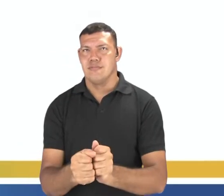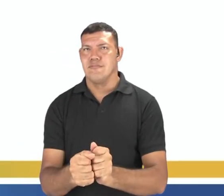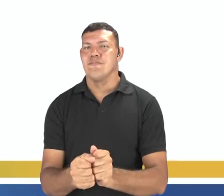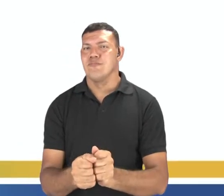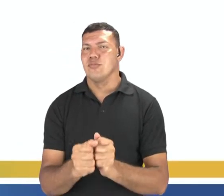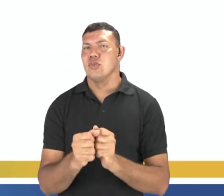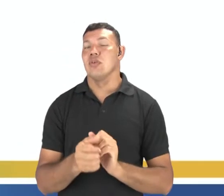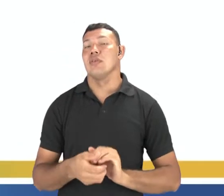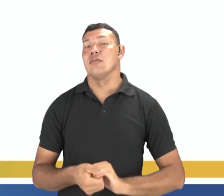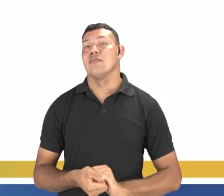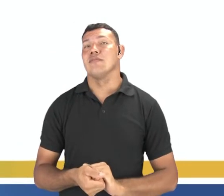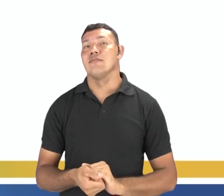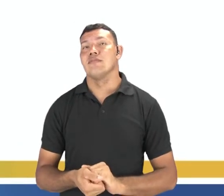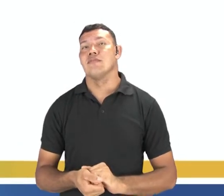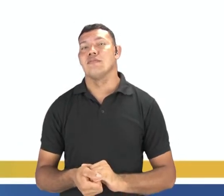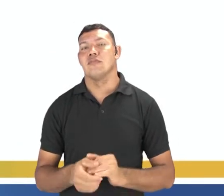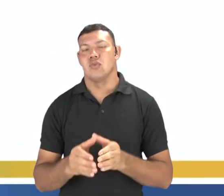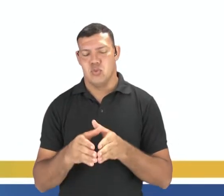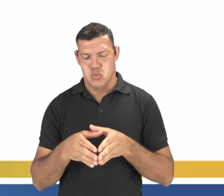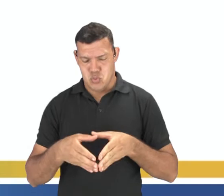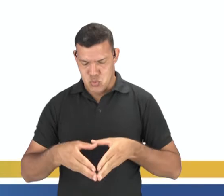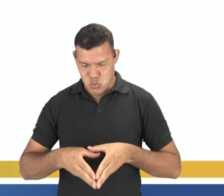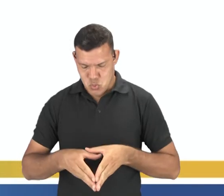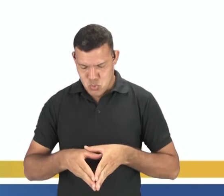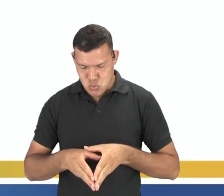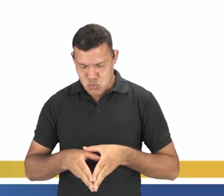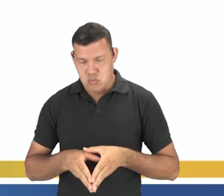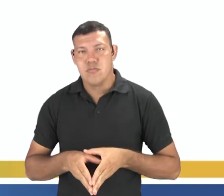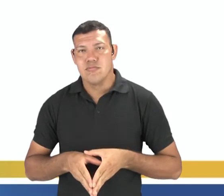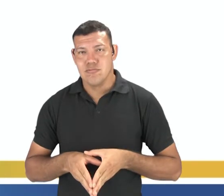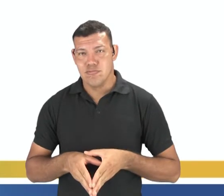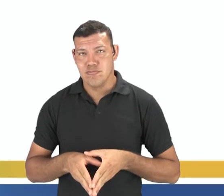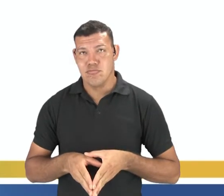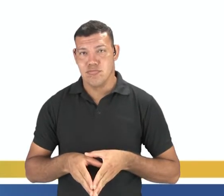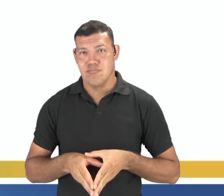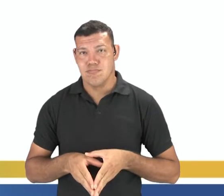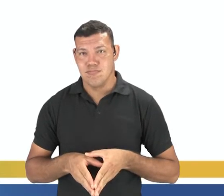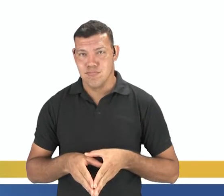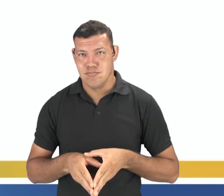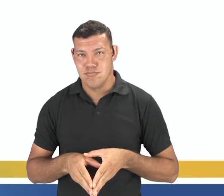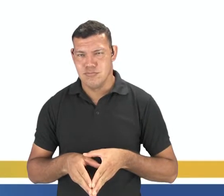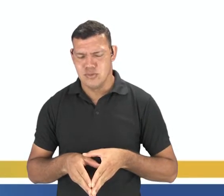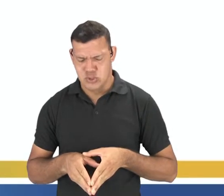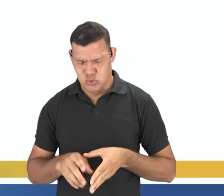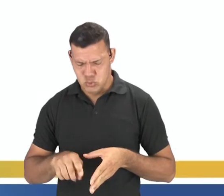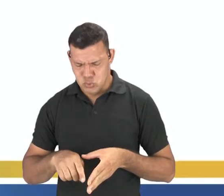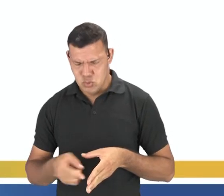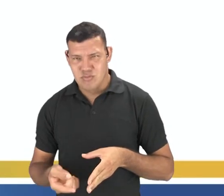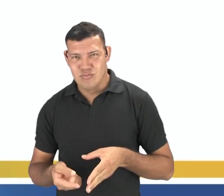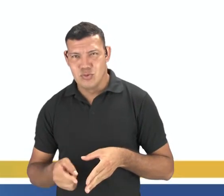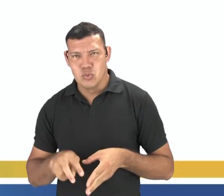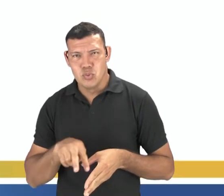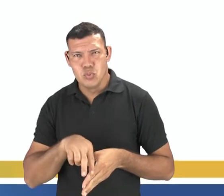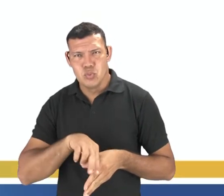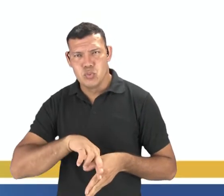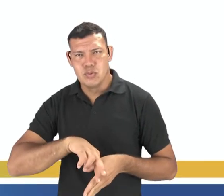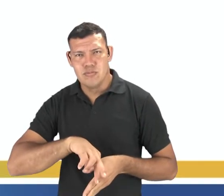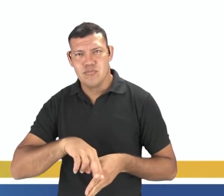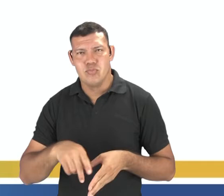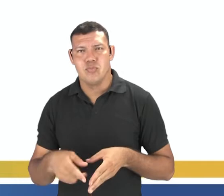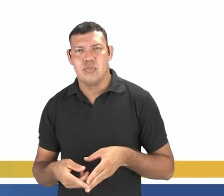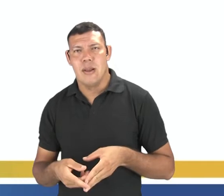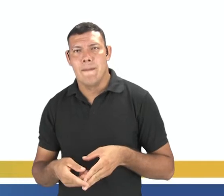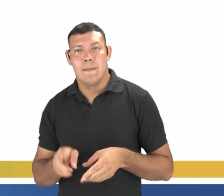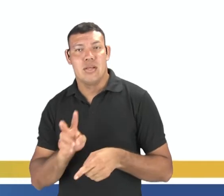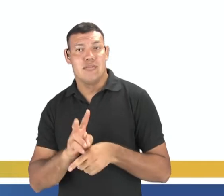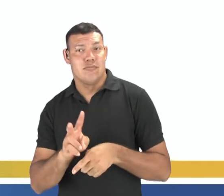pequenos lábios, eles são dobras, como você pode ver aí na imagem, são dobras de pele e mucosas, que